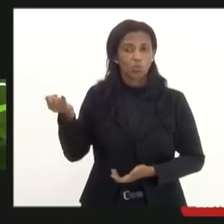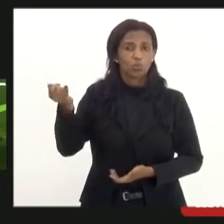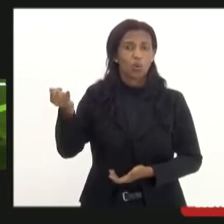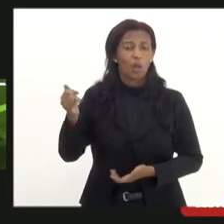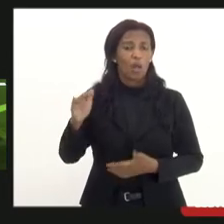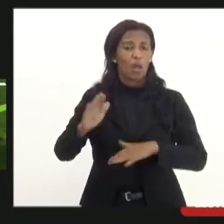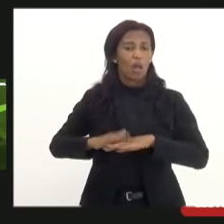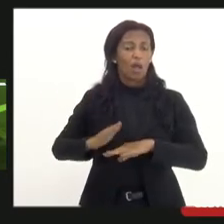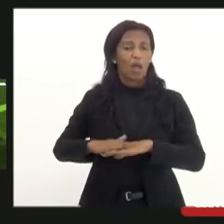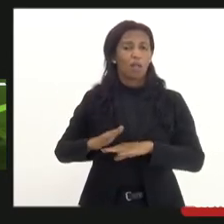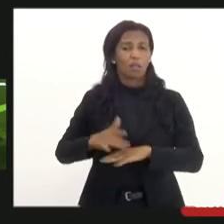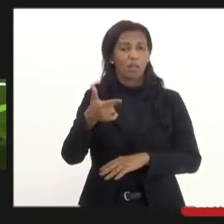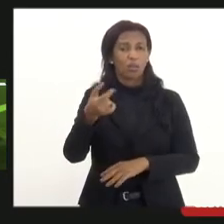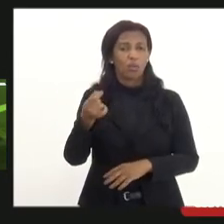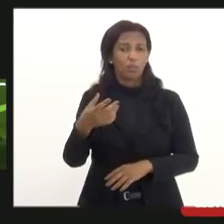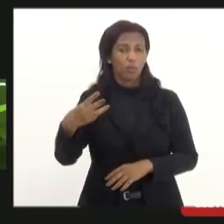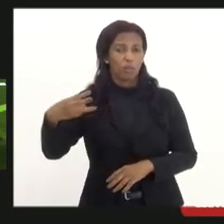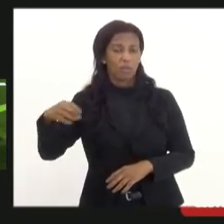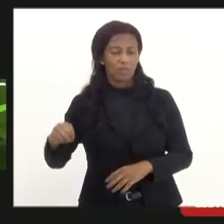de 2030.